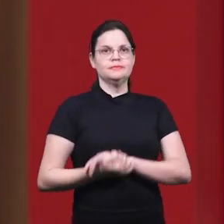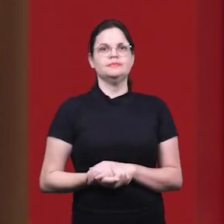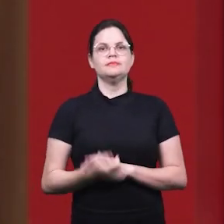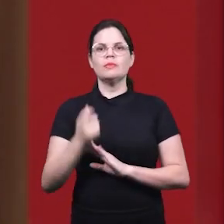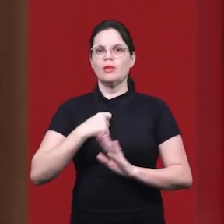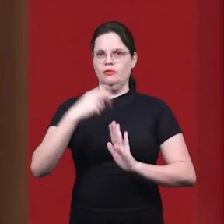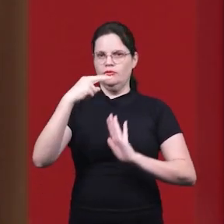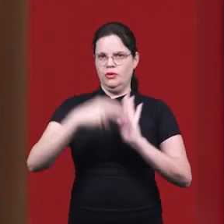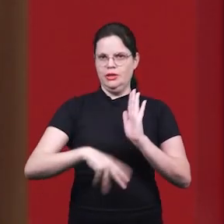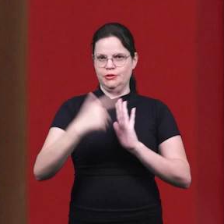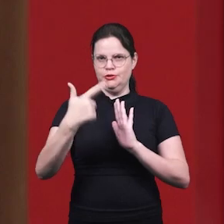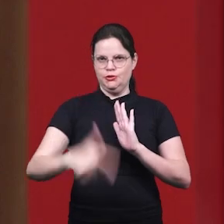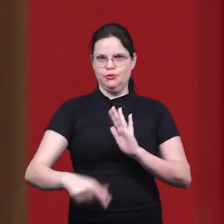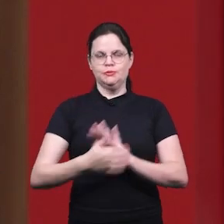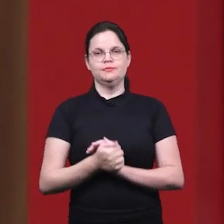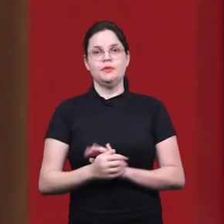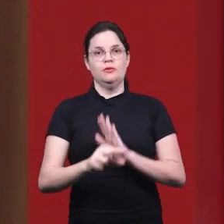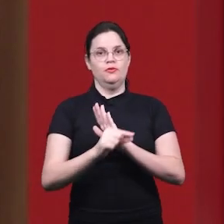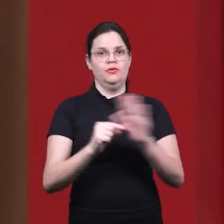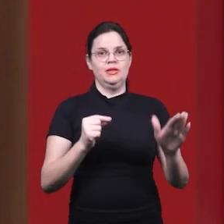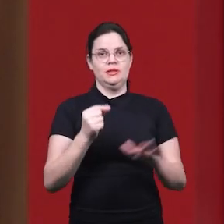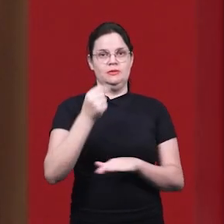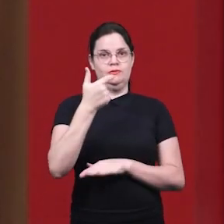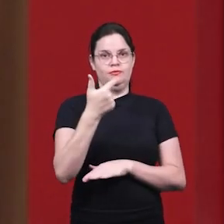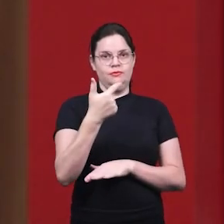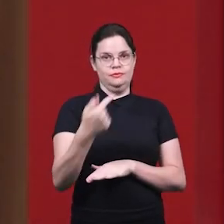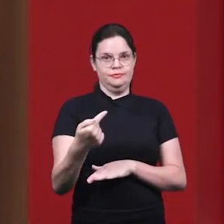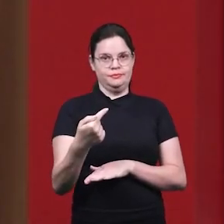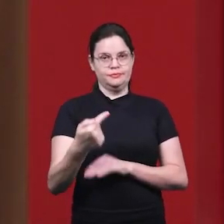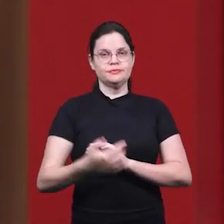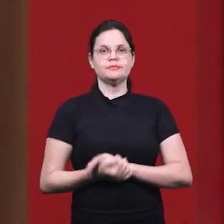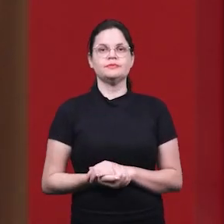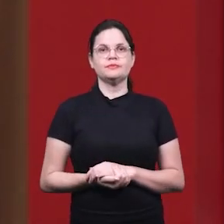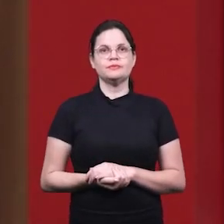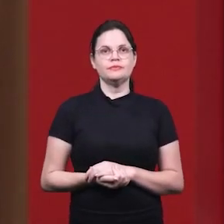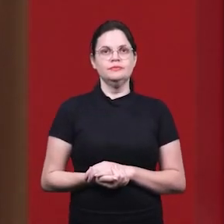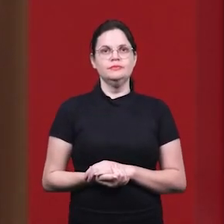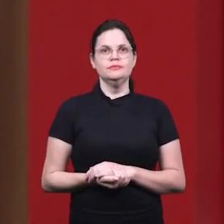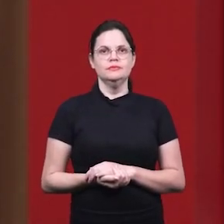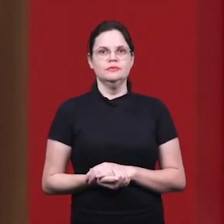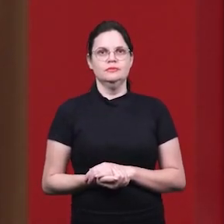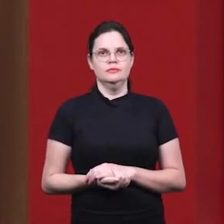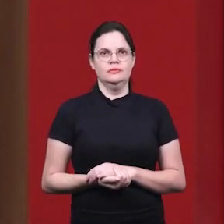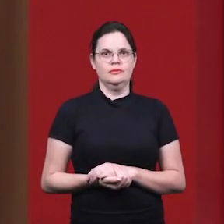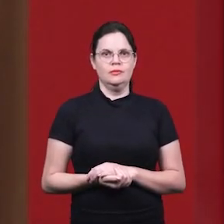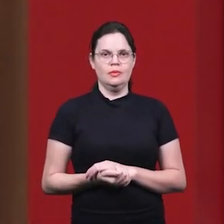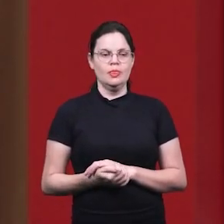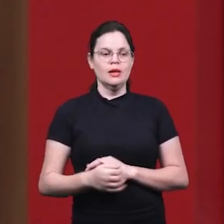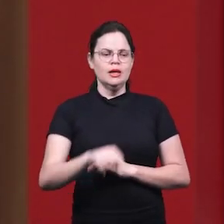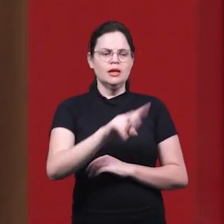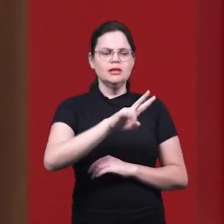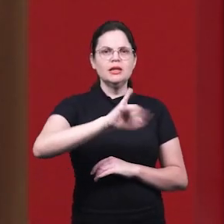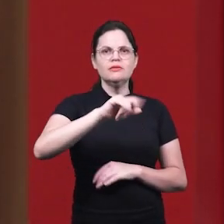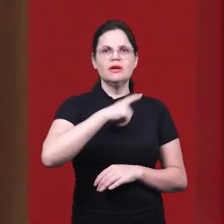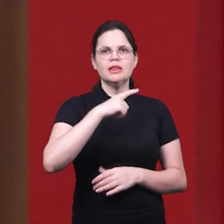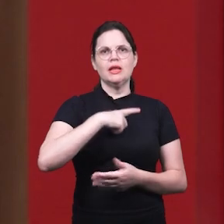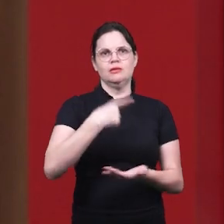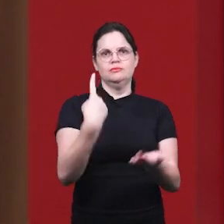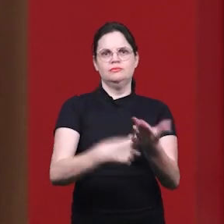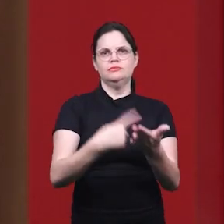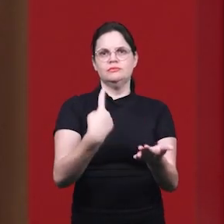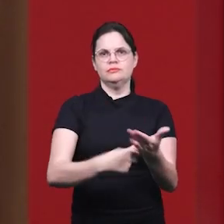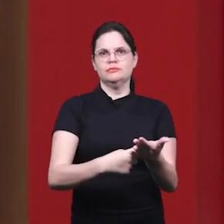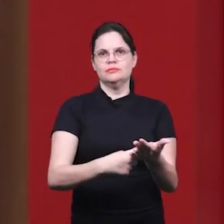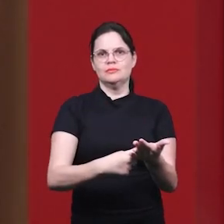Eu estou no verso 27. E ele firmará um concerto com muitos por uma semana.